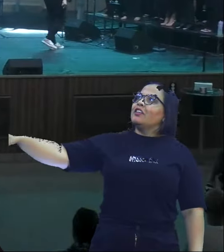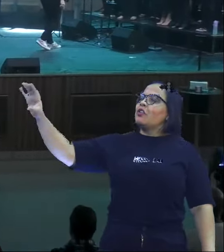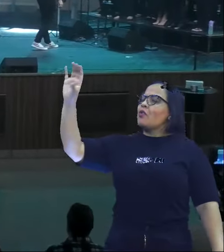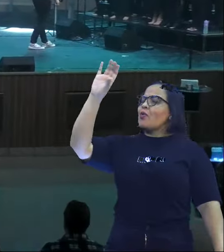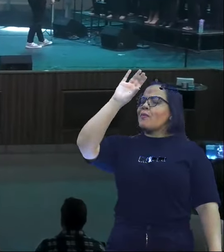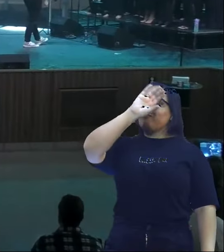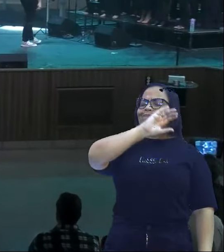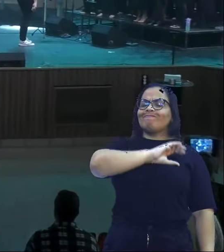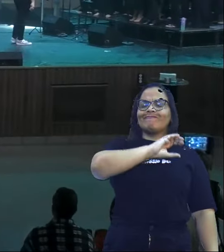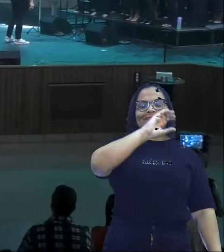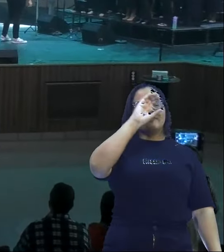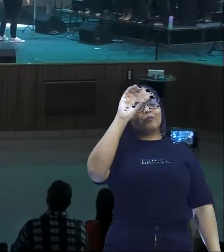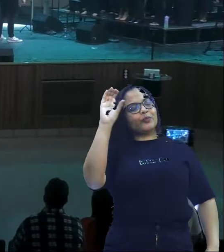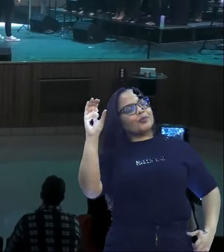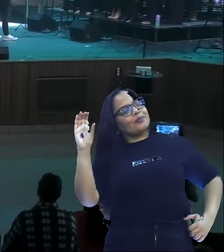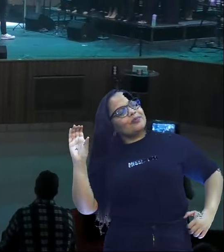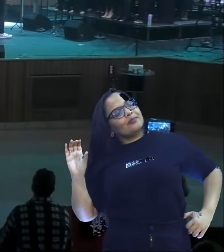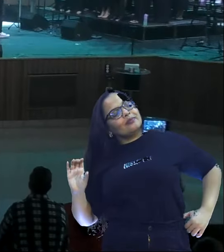Cristo,